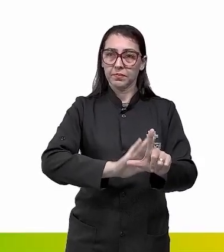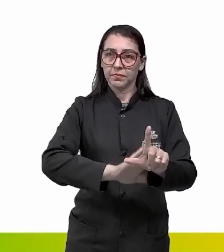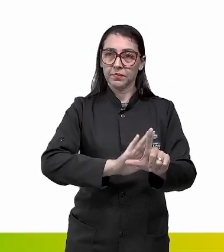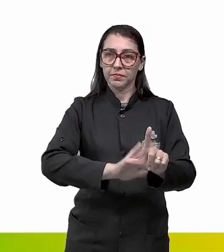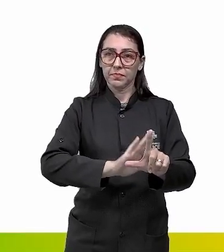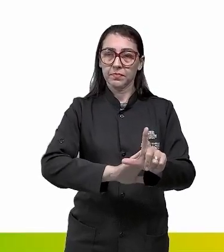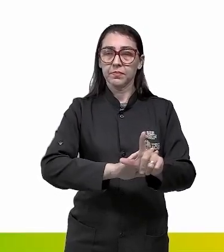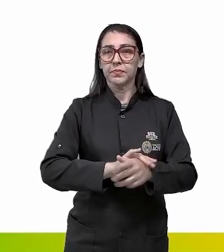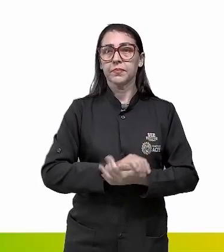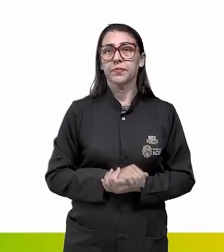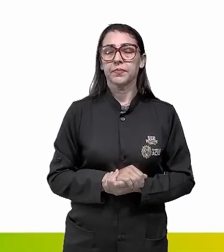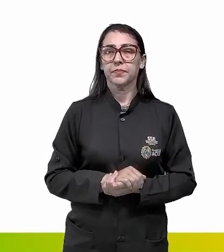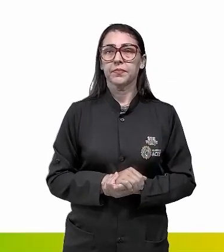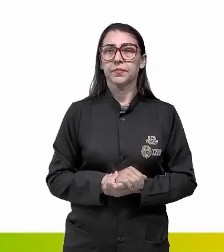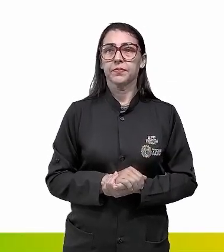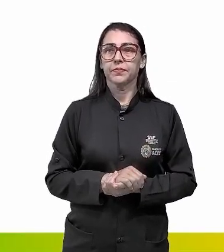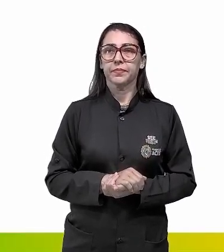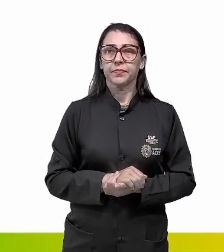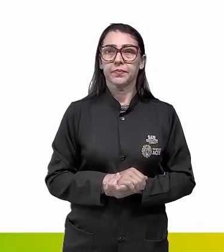mais h.